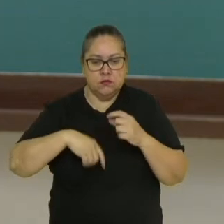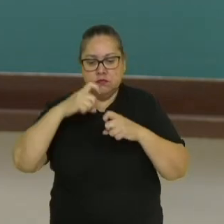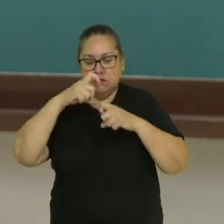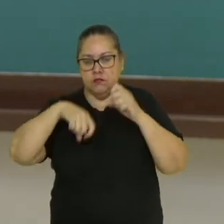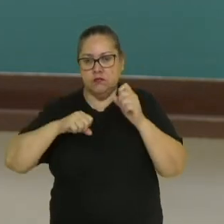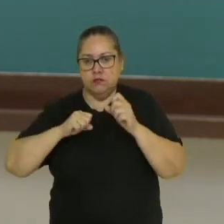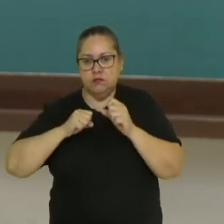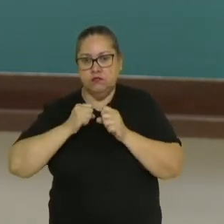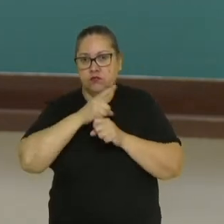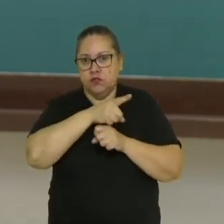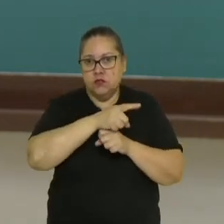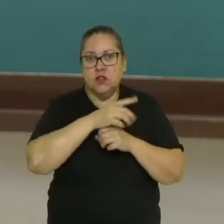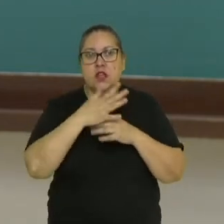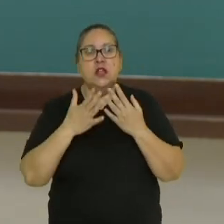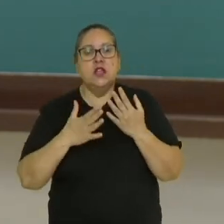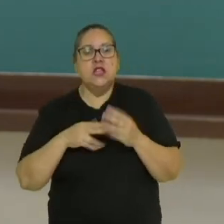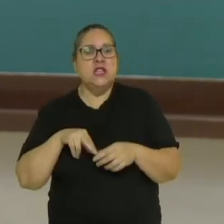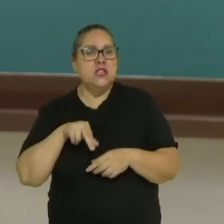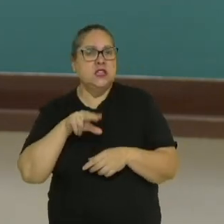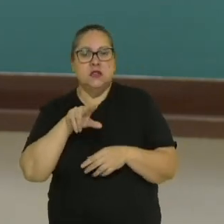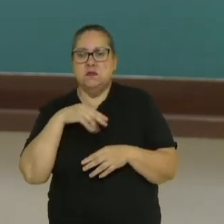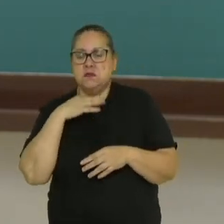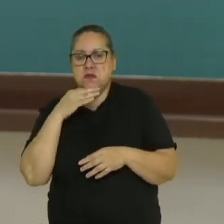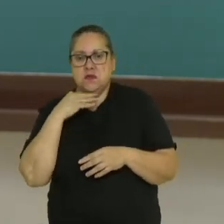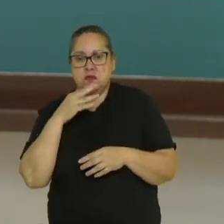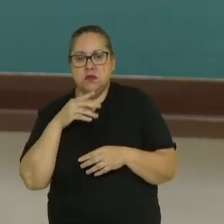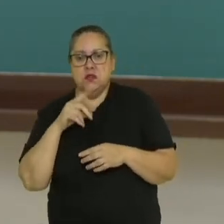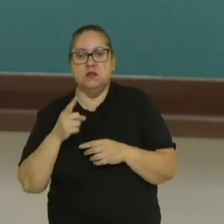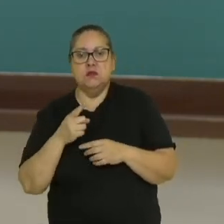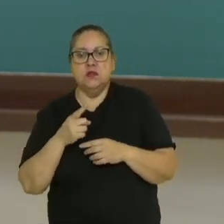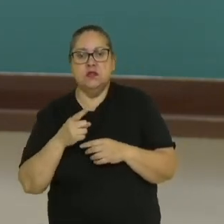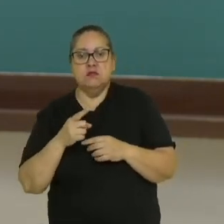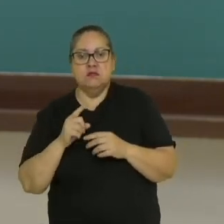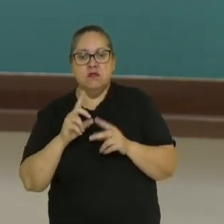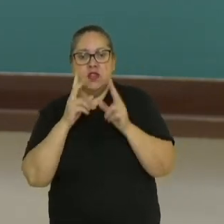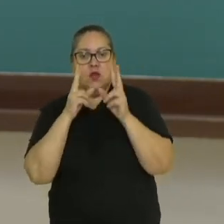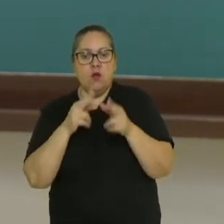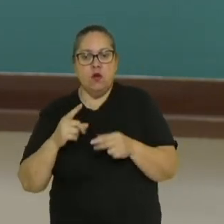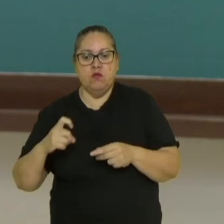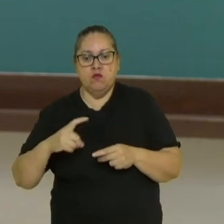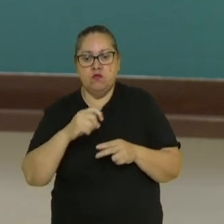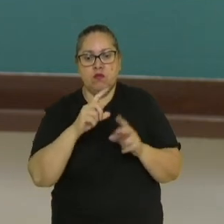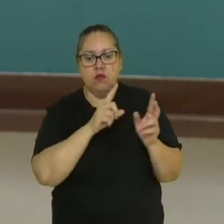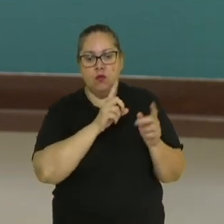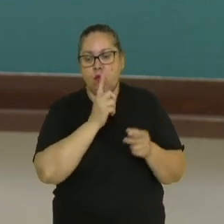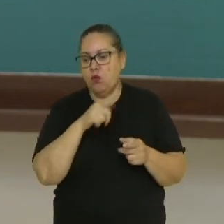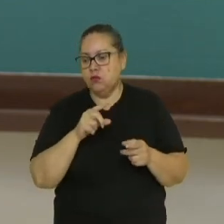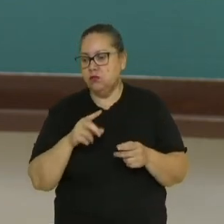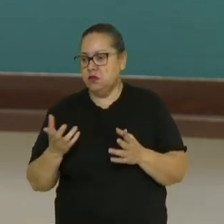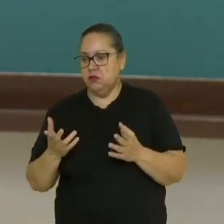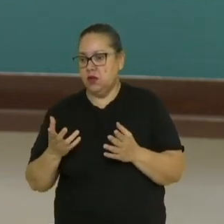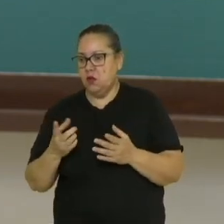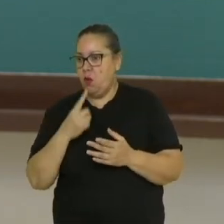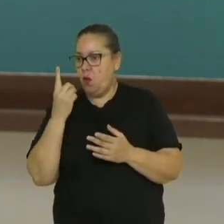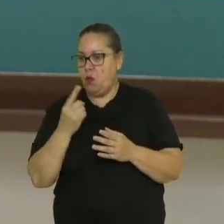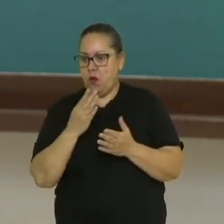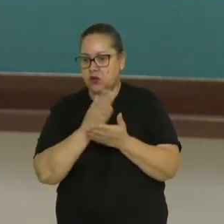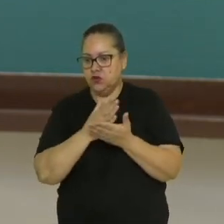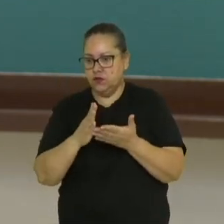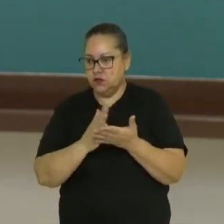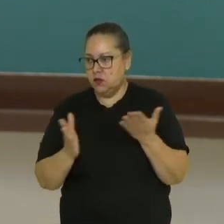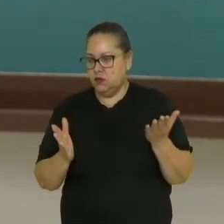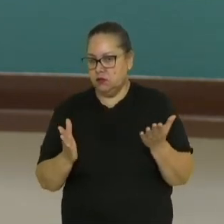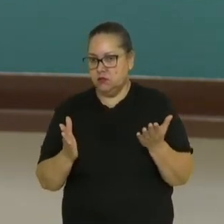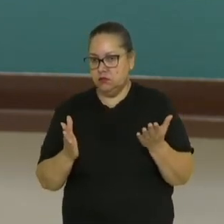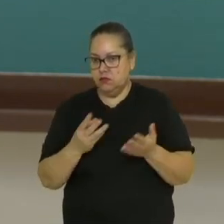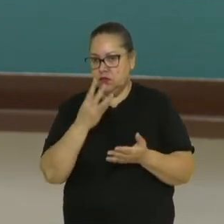ejaculação. Nenhum desses espermatozoides vai ser geneticamente igual ao outro. Ué, mas eles não vieram de uma divisão? Uma célula